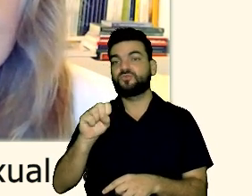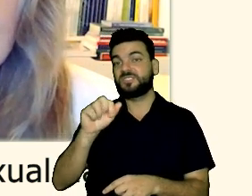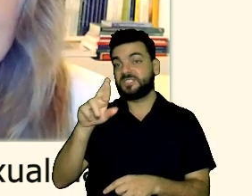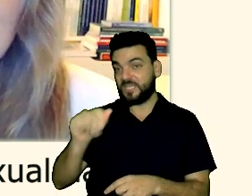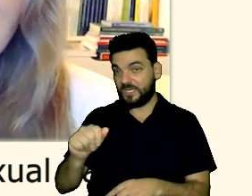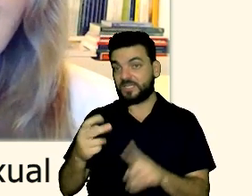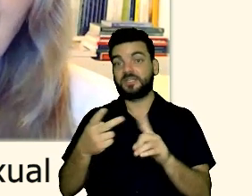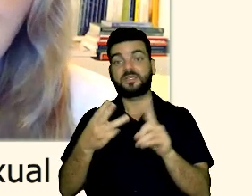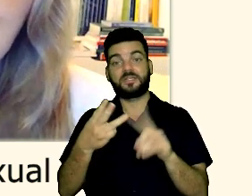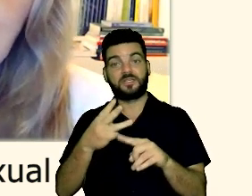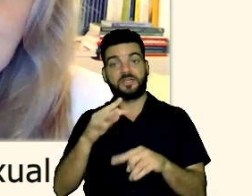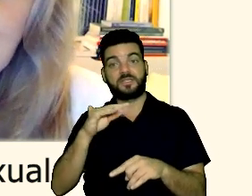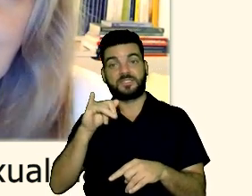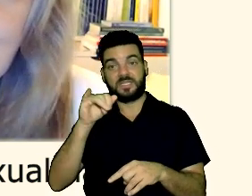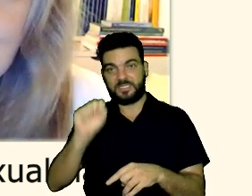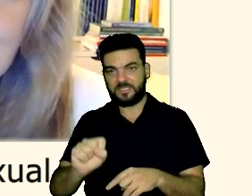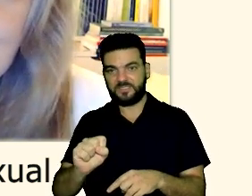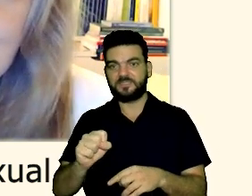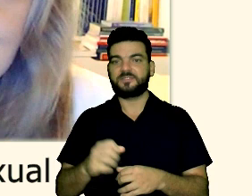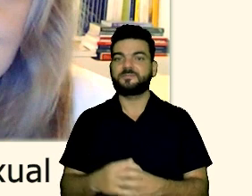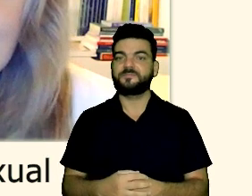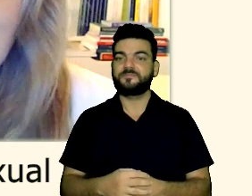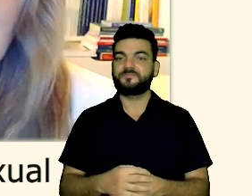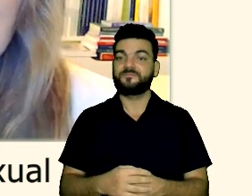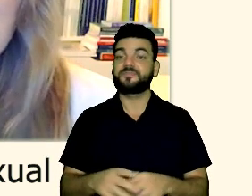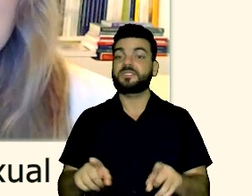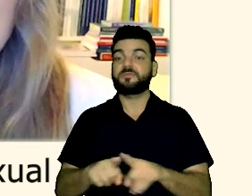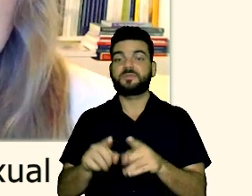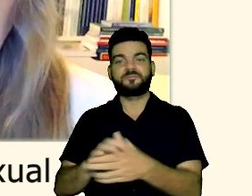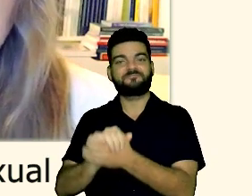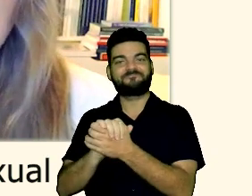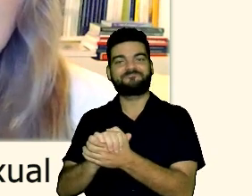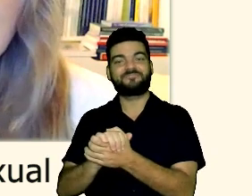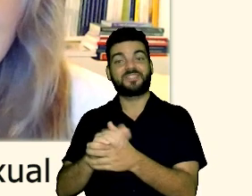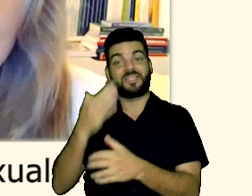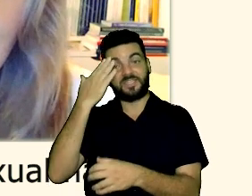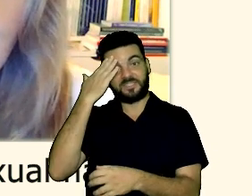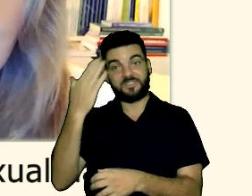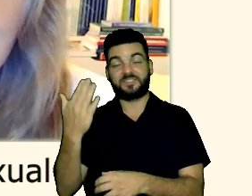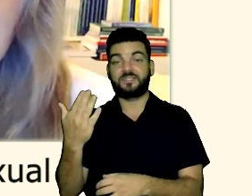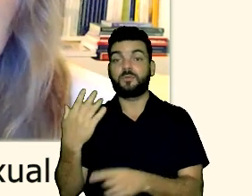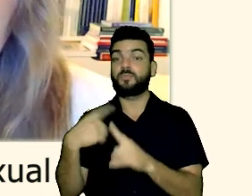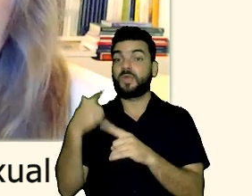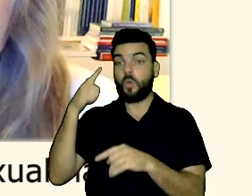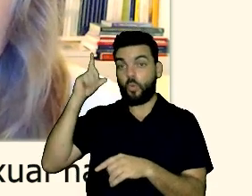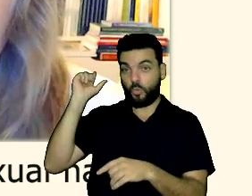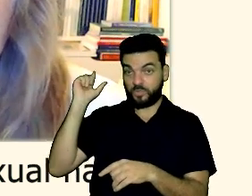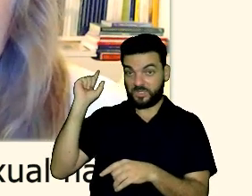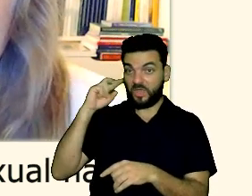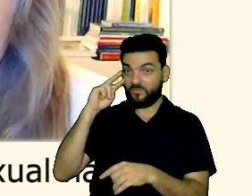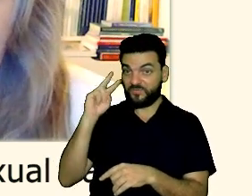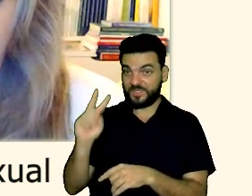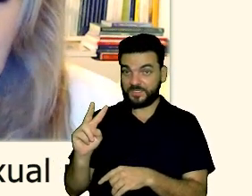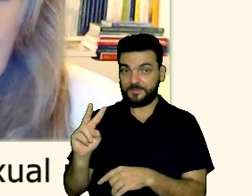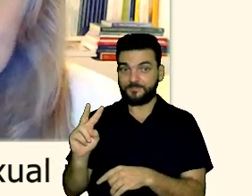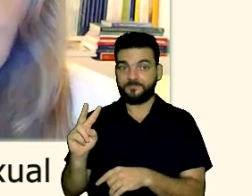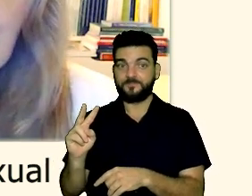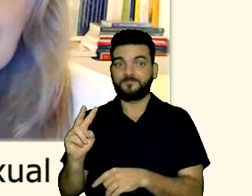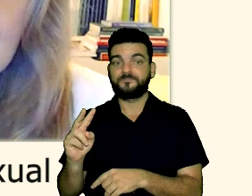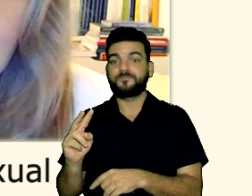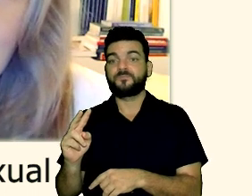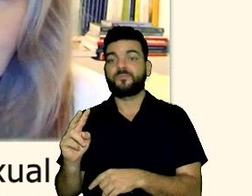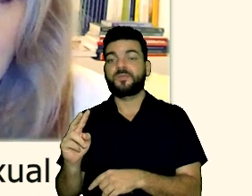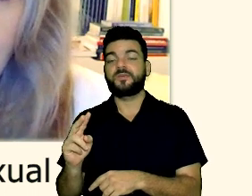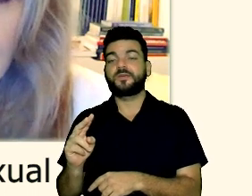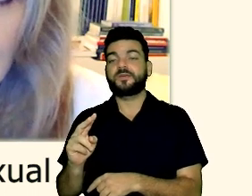também agradecer, desde ontem, no início desse webinário, a oportunidade de refletirmos tanto e aprendermos,